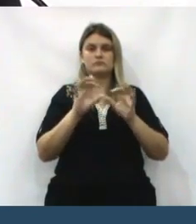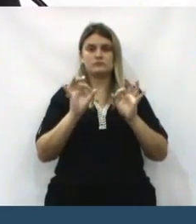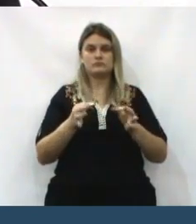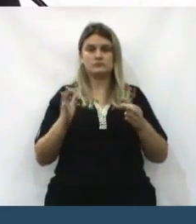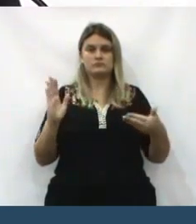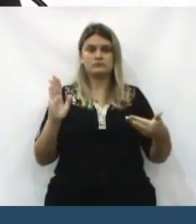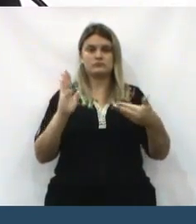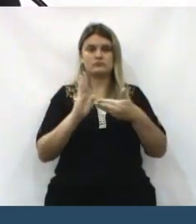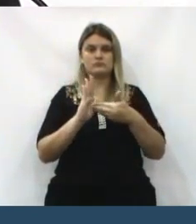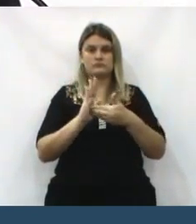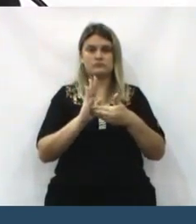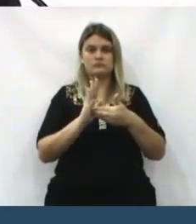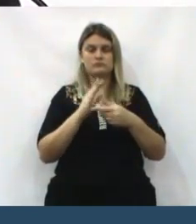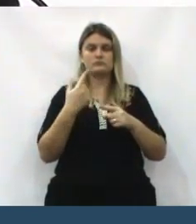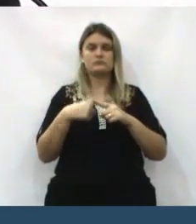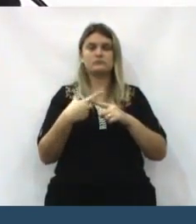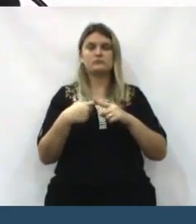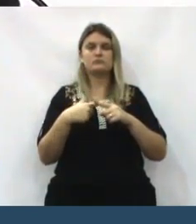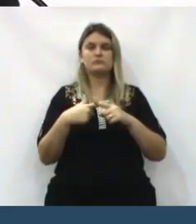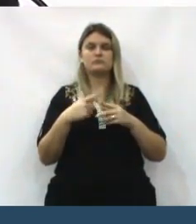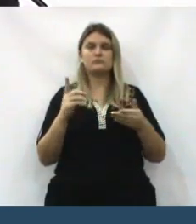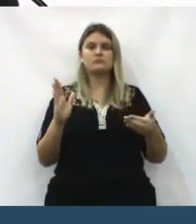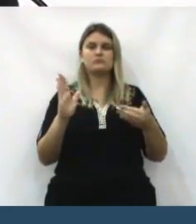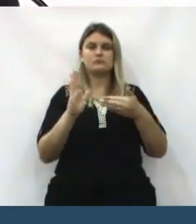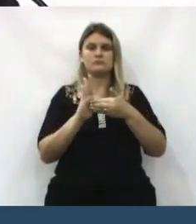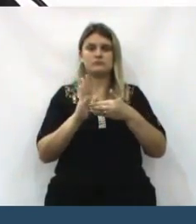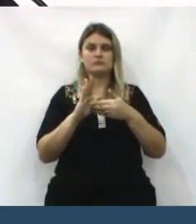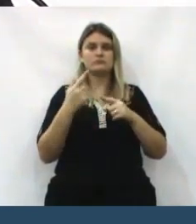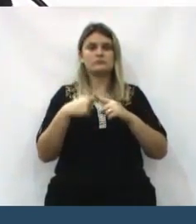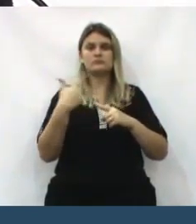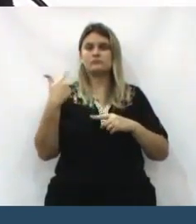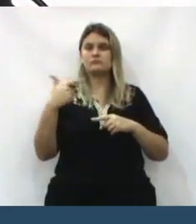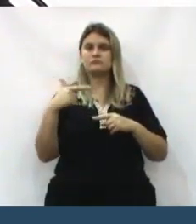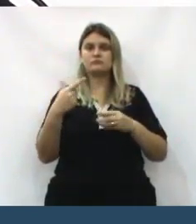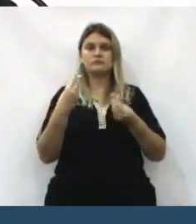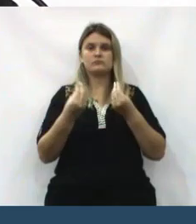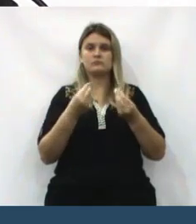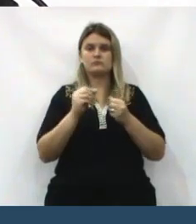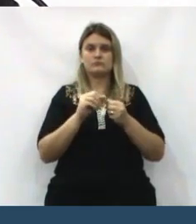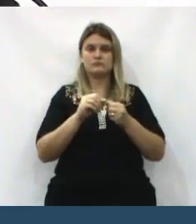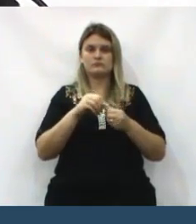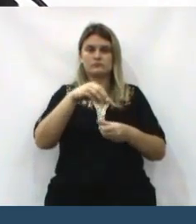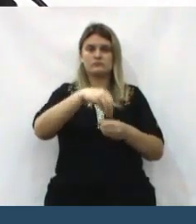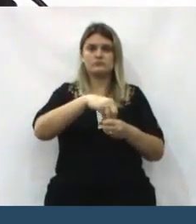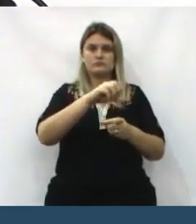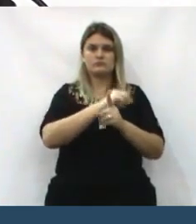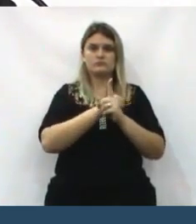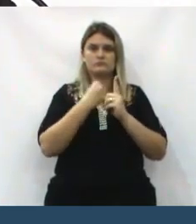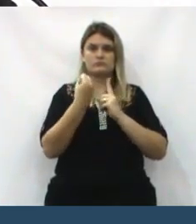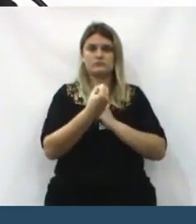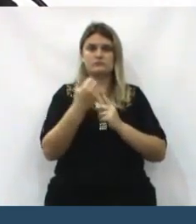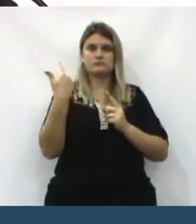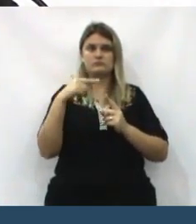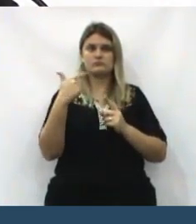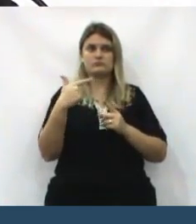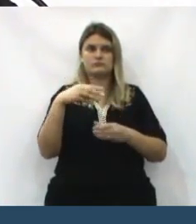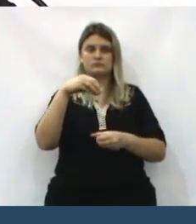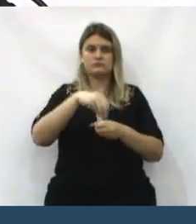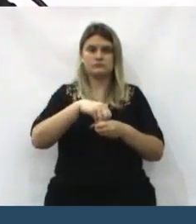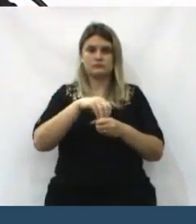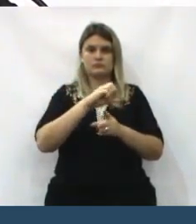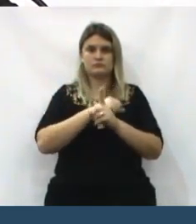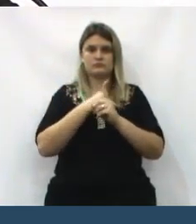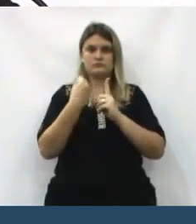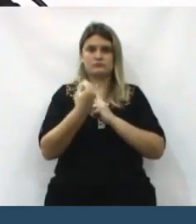de eficácia limitada. Por que eficácia limitada? Porque ela não tem autoaplicação, ela não tem eficácia